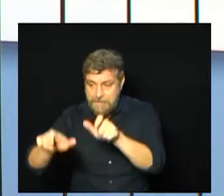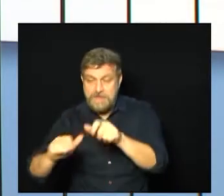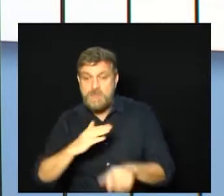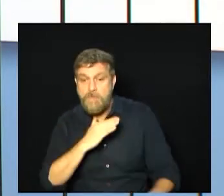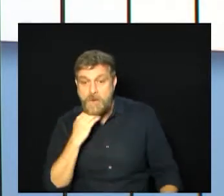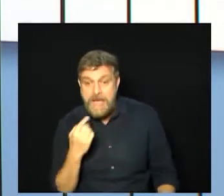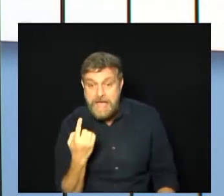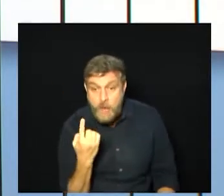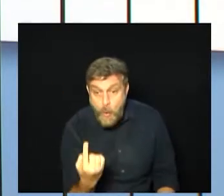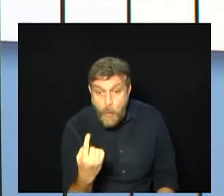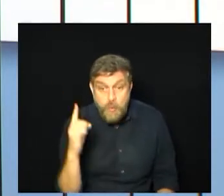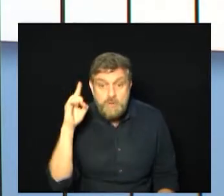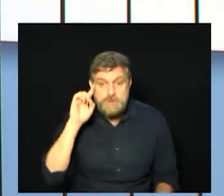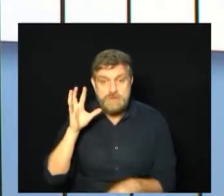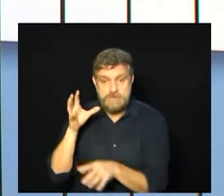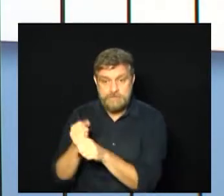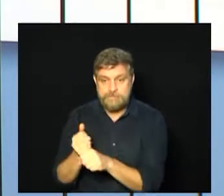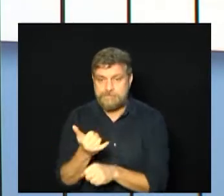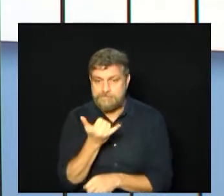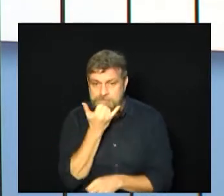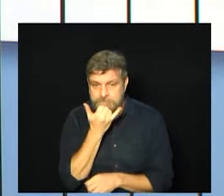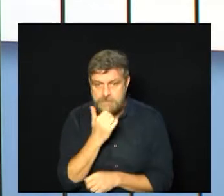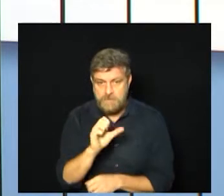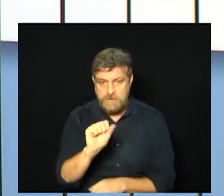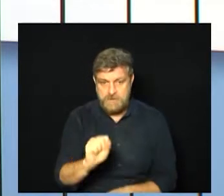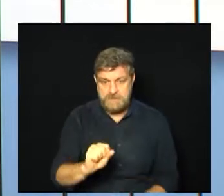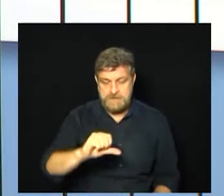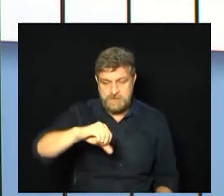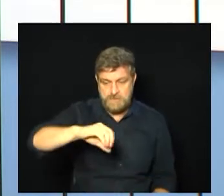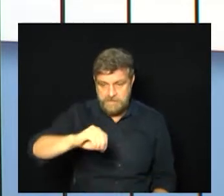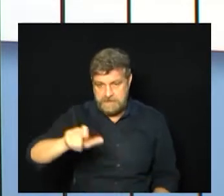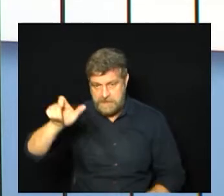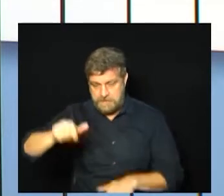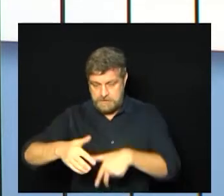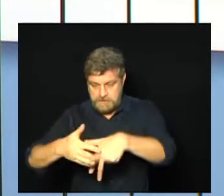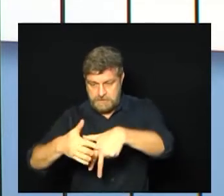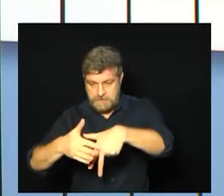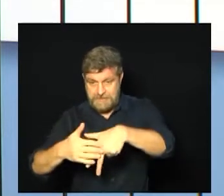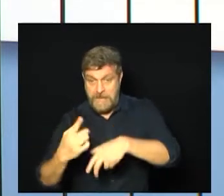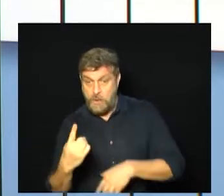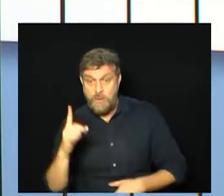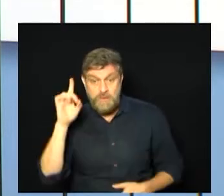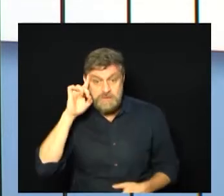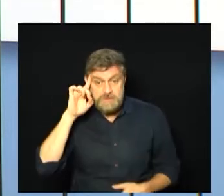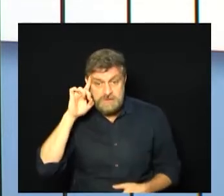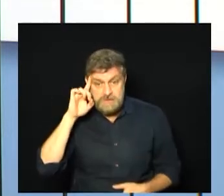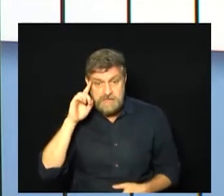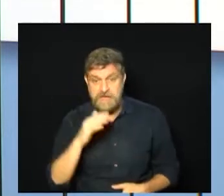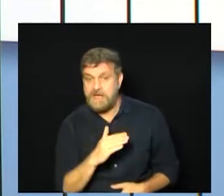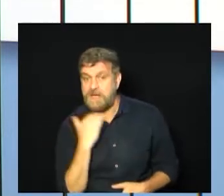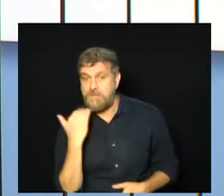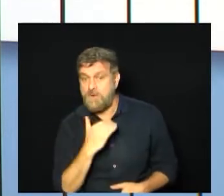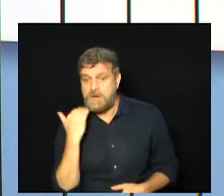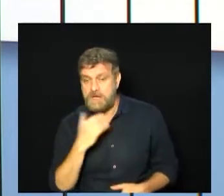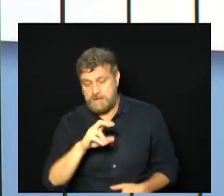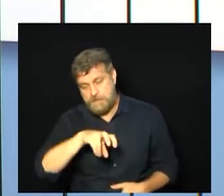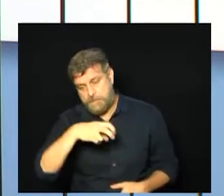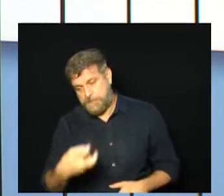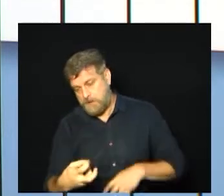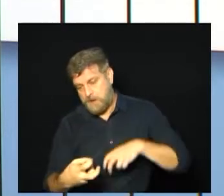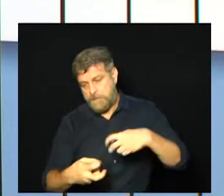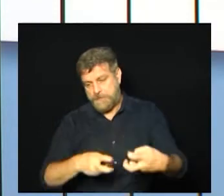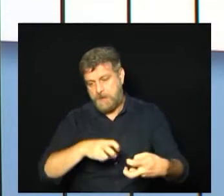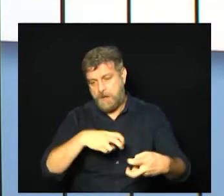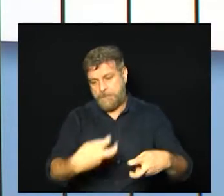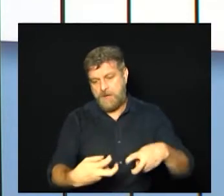um único dia, 890 infectados em um único dia que não resistiram à doença, isso mesmo, eles foram a